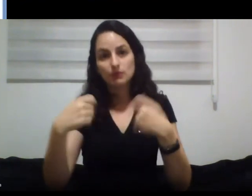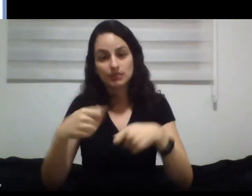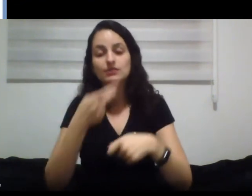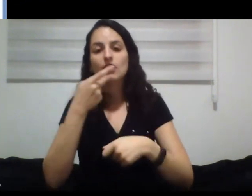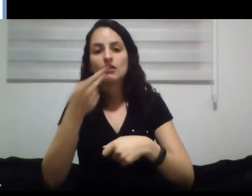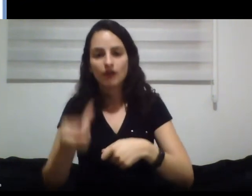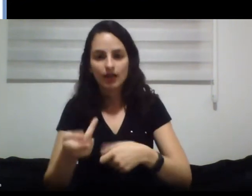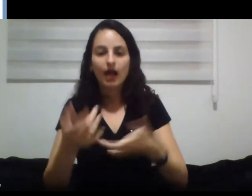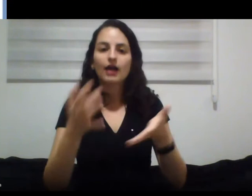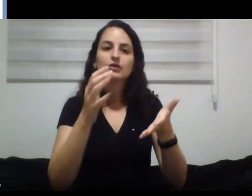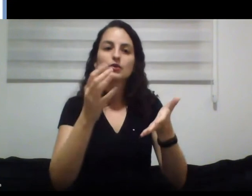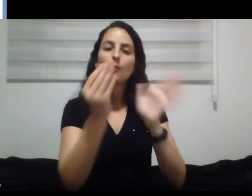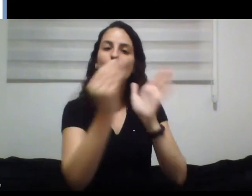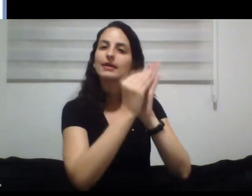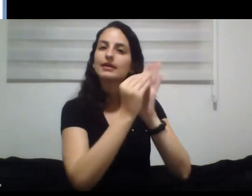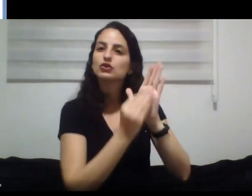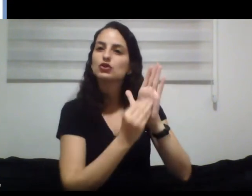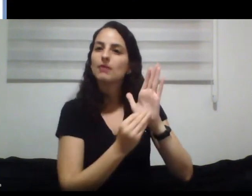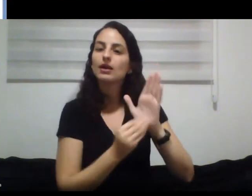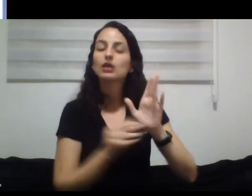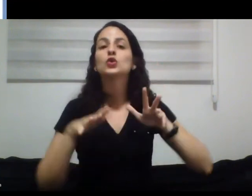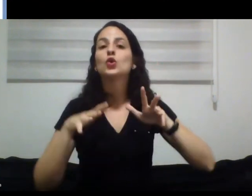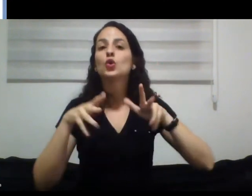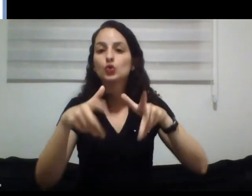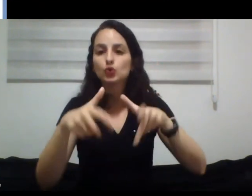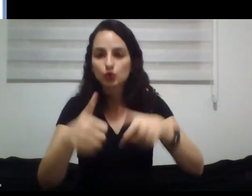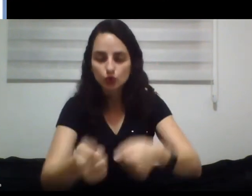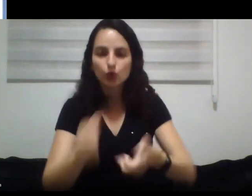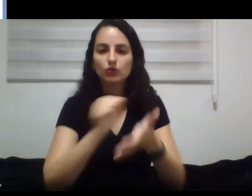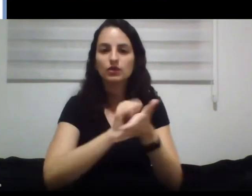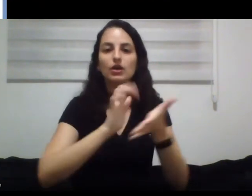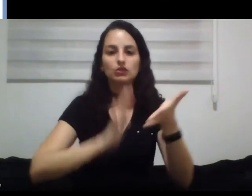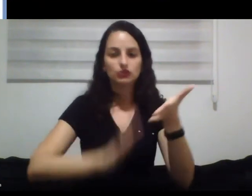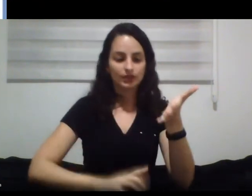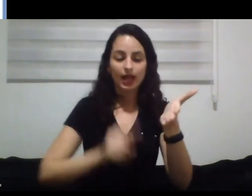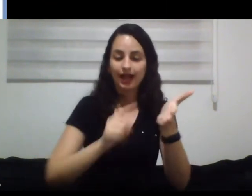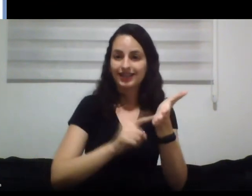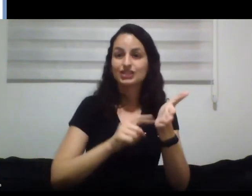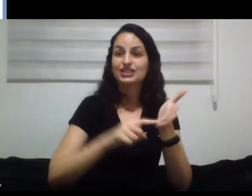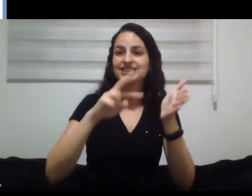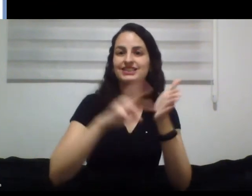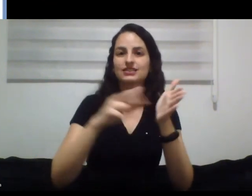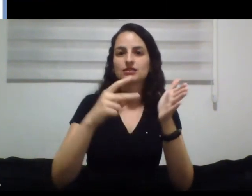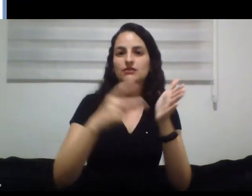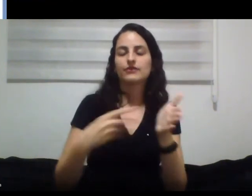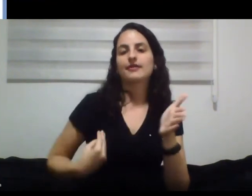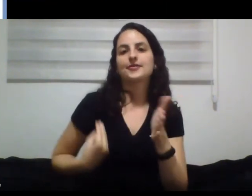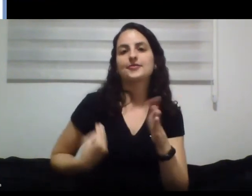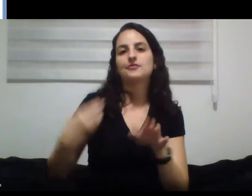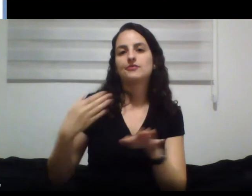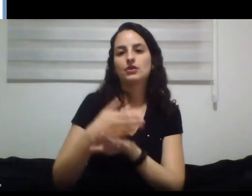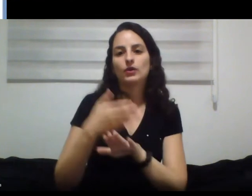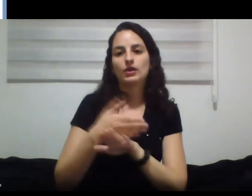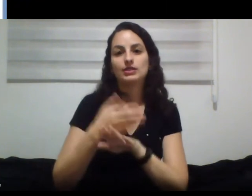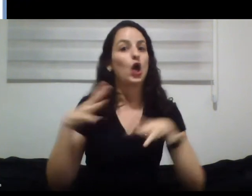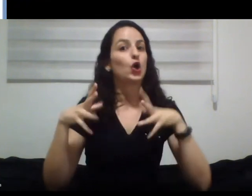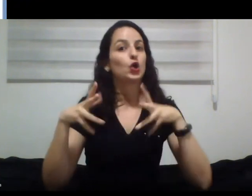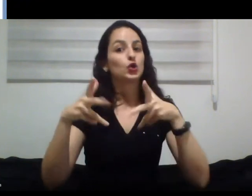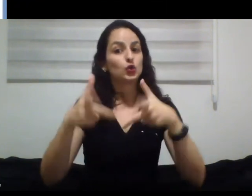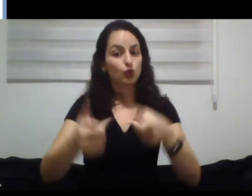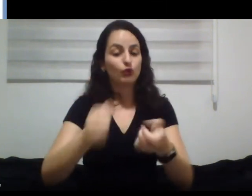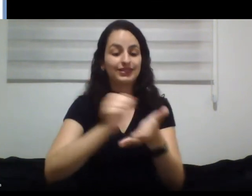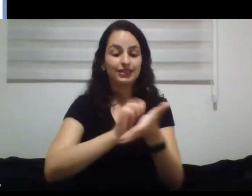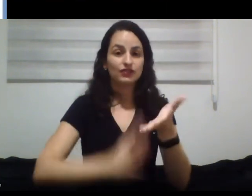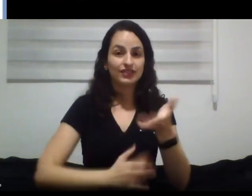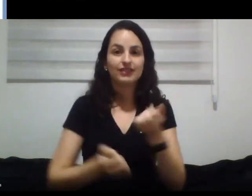Amei, gente, era disso que eu precisava. A minha mente não consegue pensar em números. Flávia, é regrinha de três,